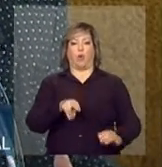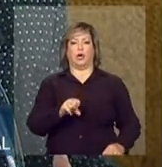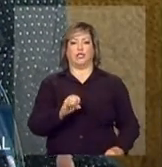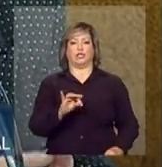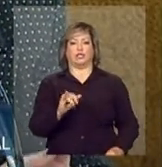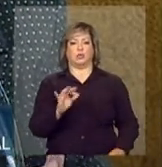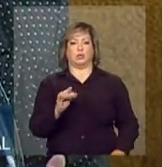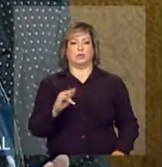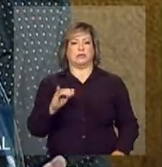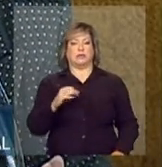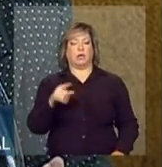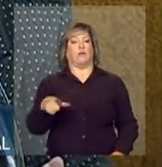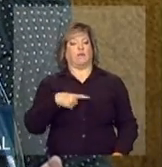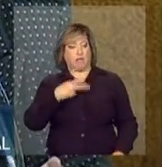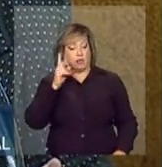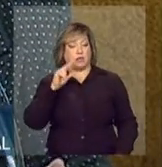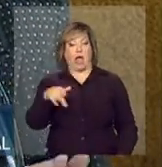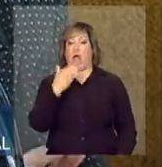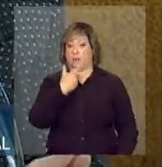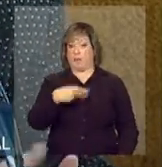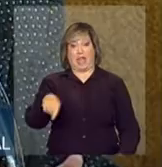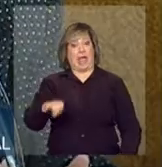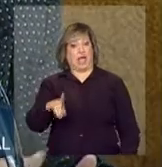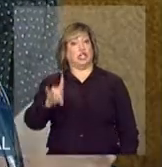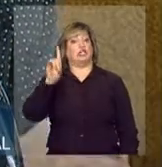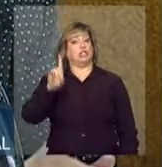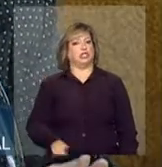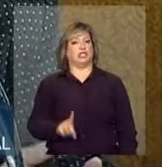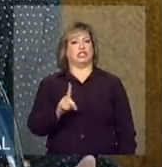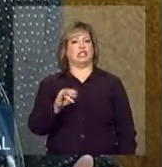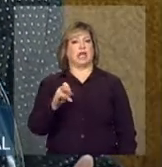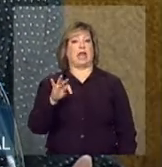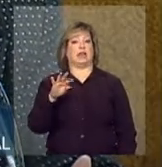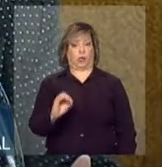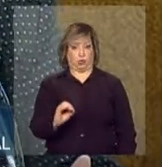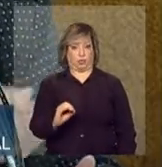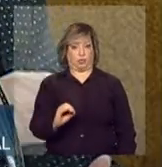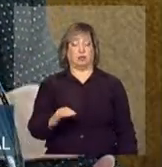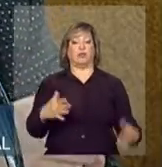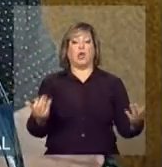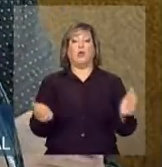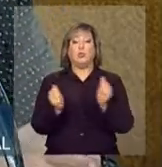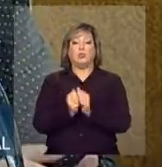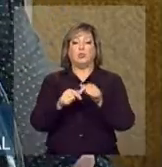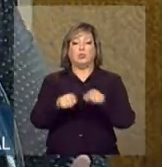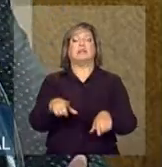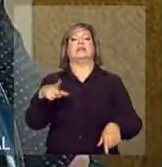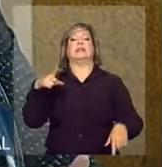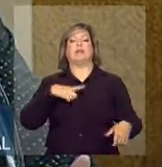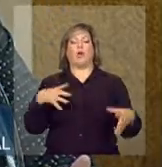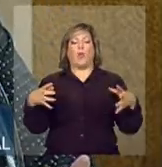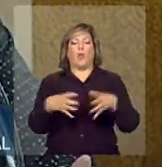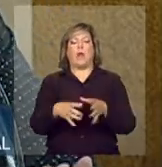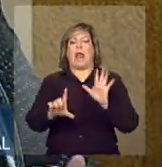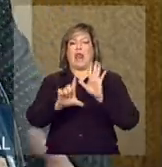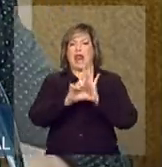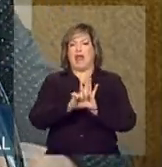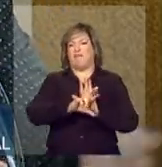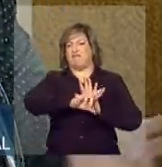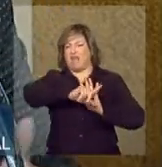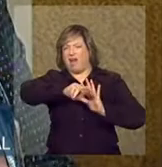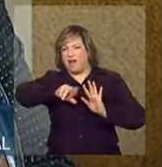a alimentação como um direito, certo? E, junto com isso, a gente tem um conjunto de leis